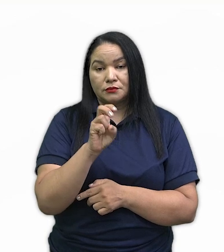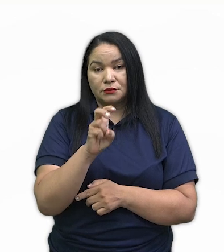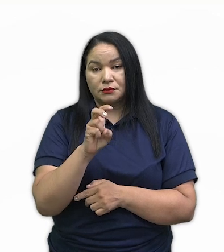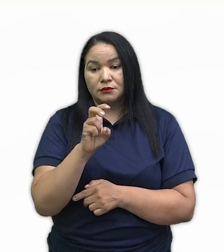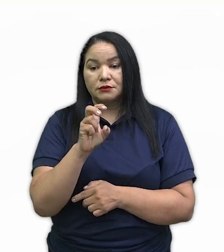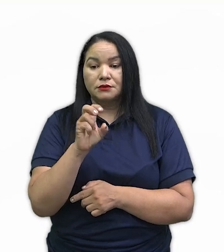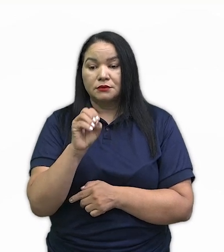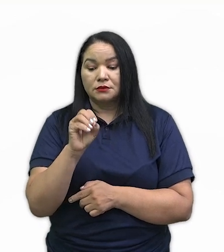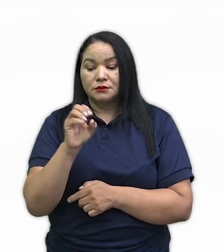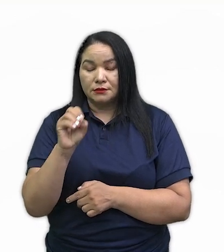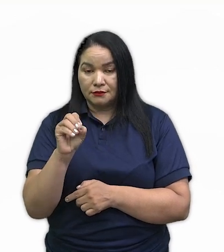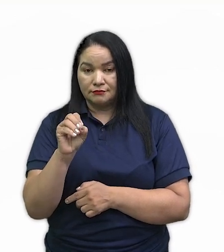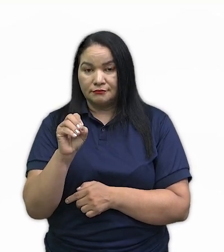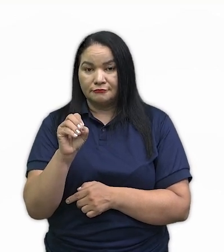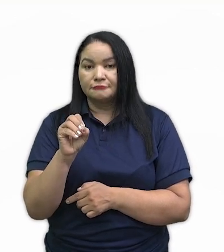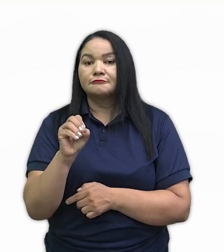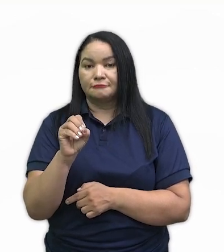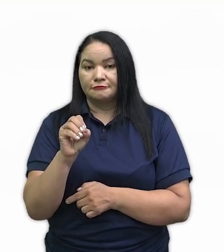a R$